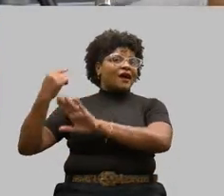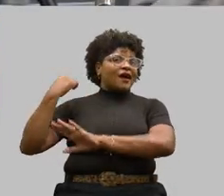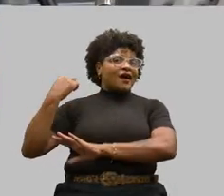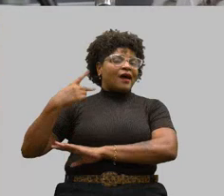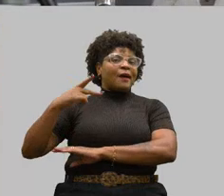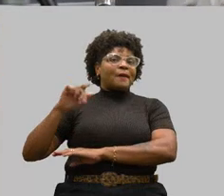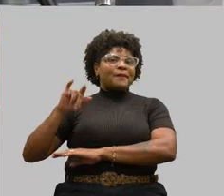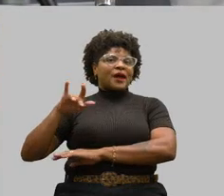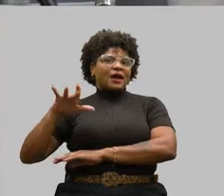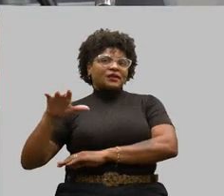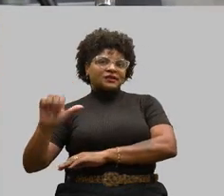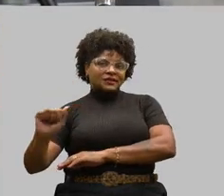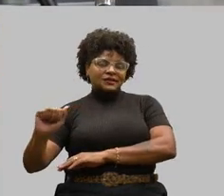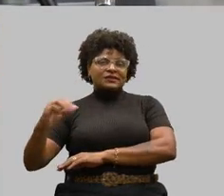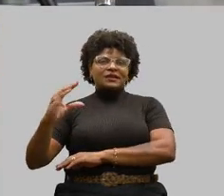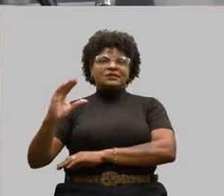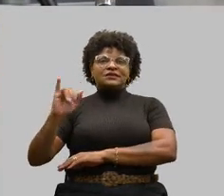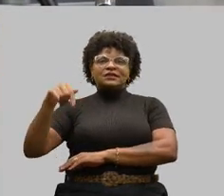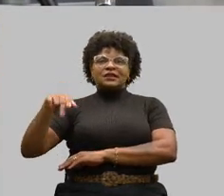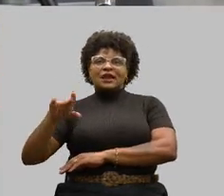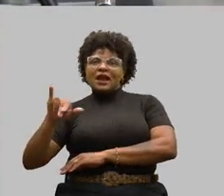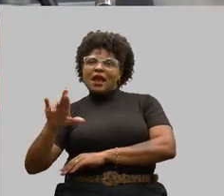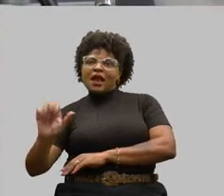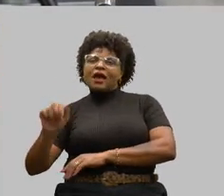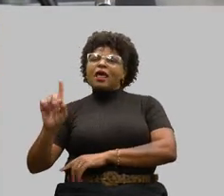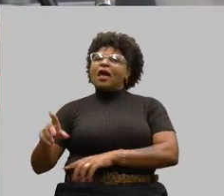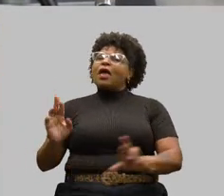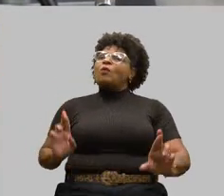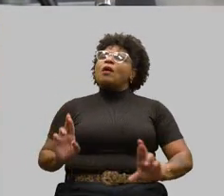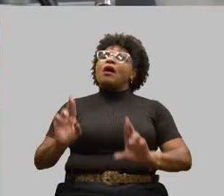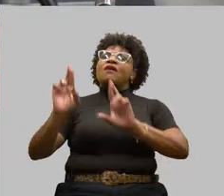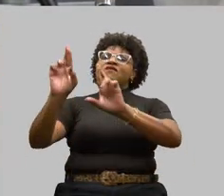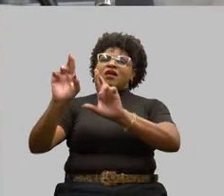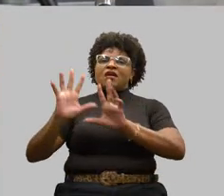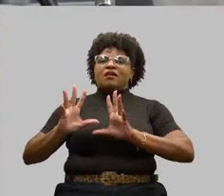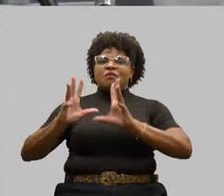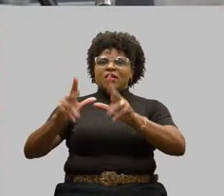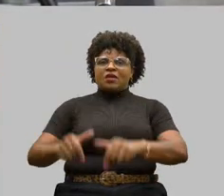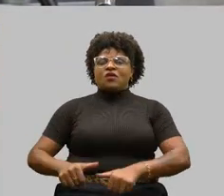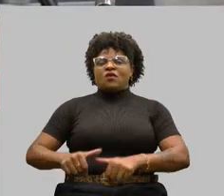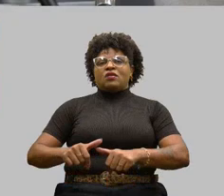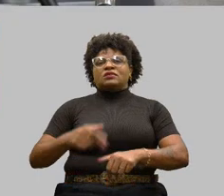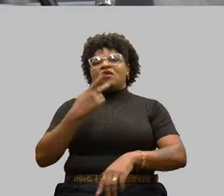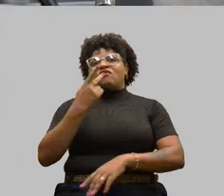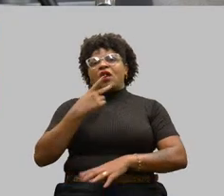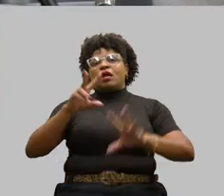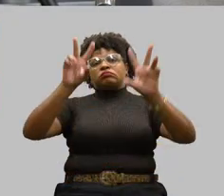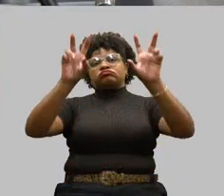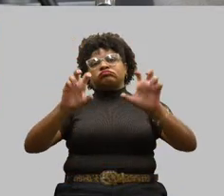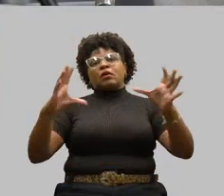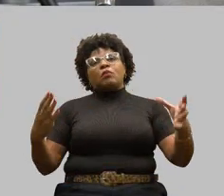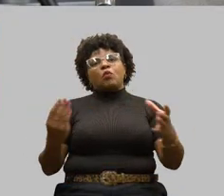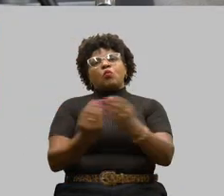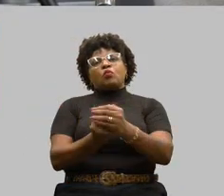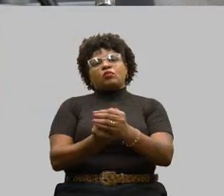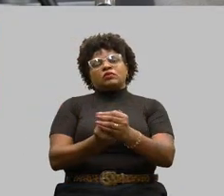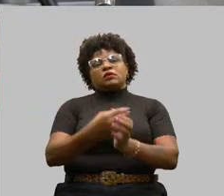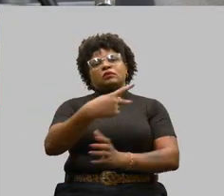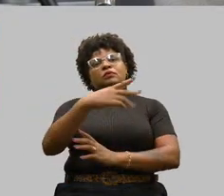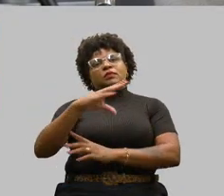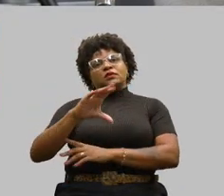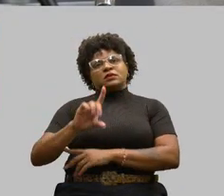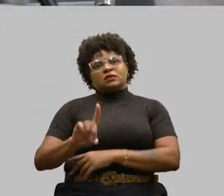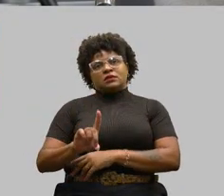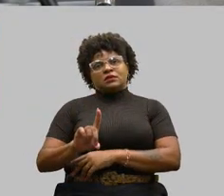depois que é uma referência é para todos nós né quando a gente fala de inclusão da pessoa com deficiência